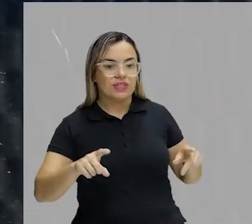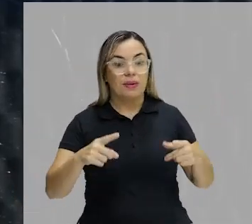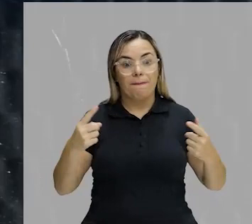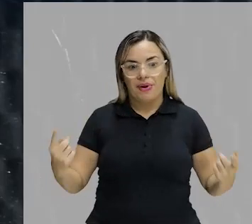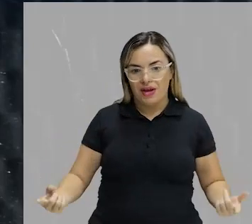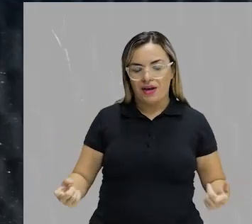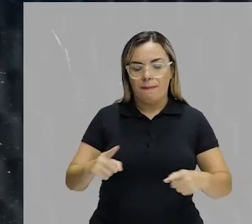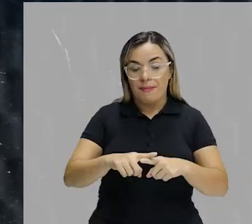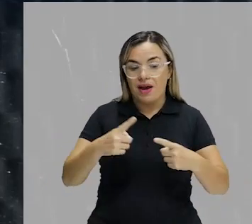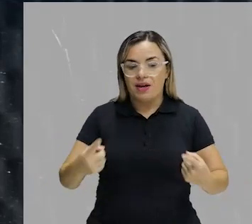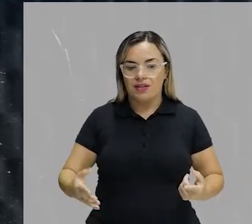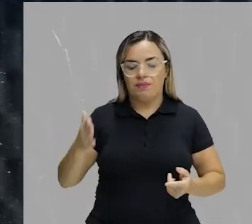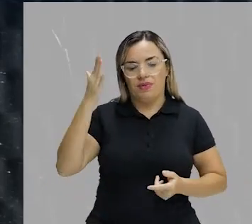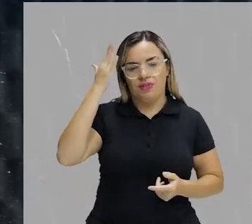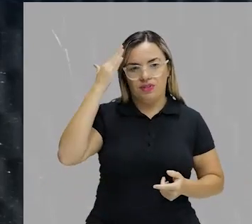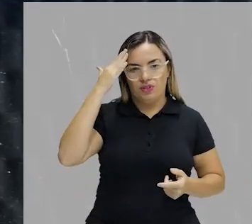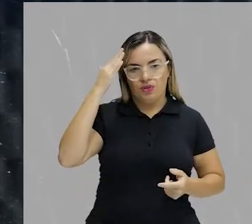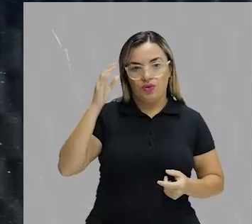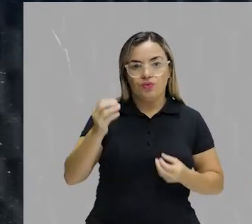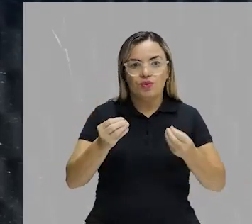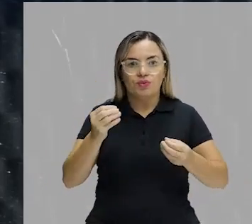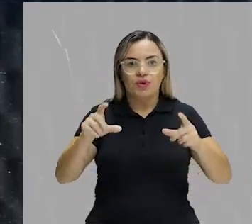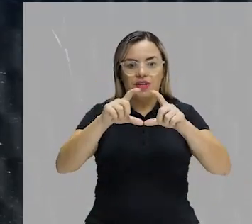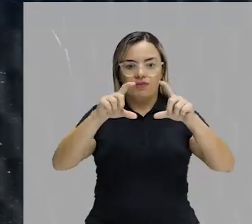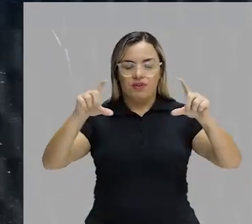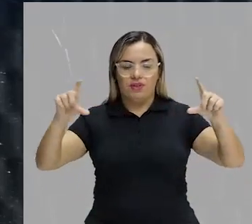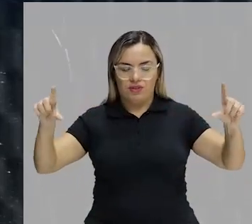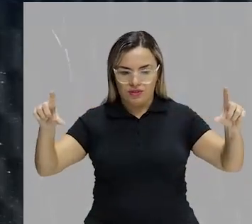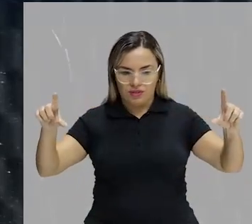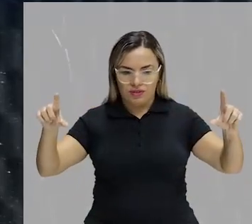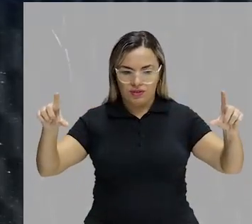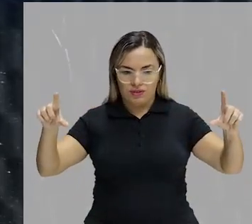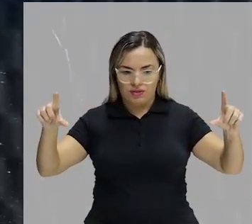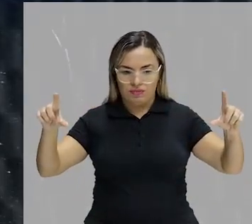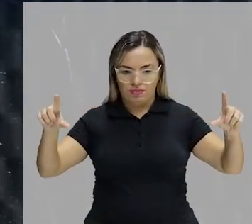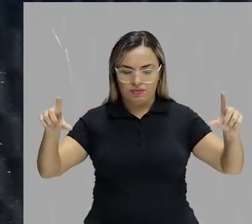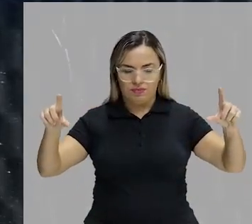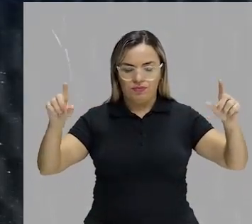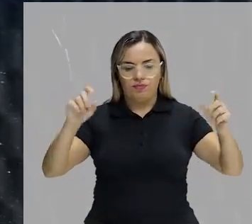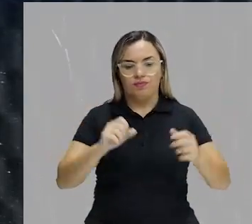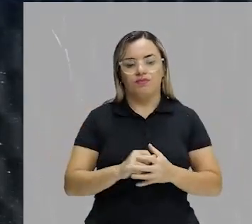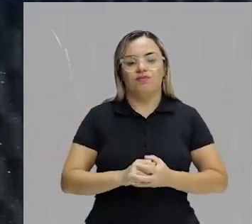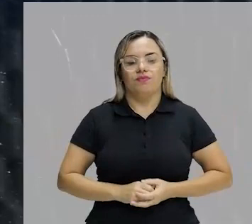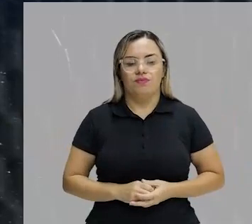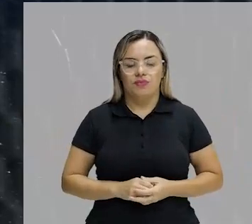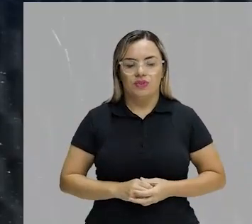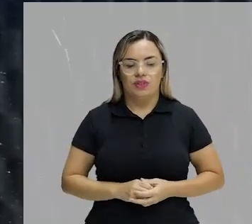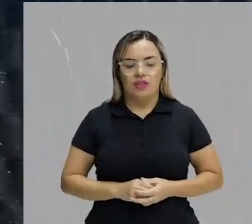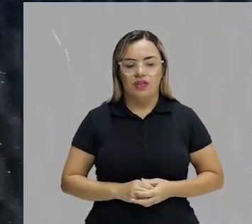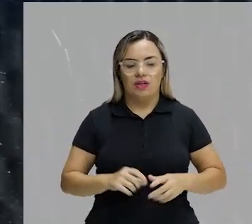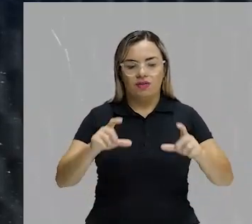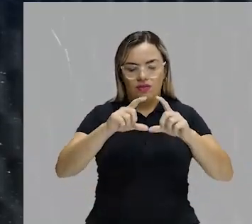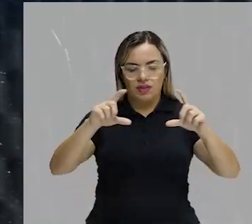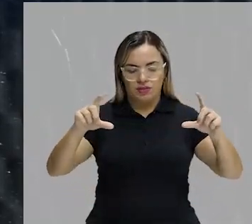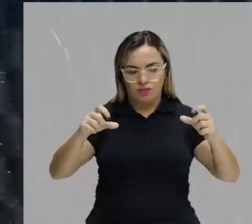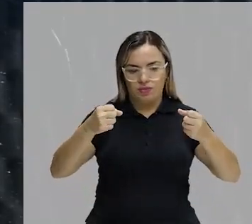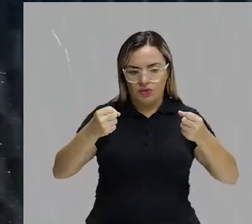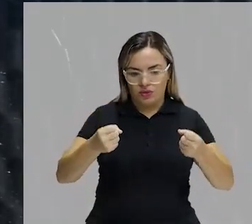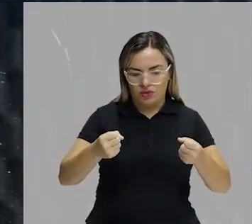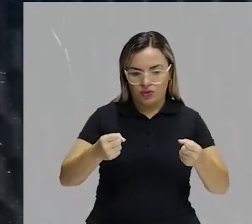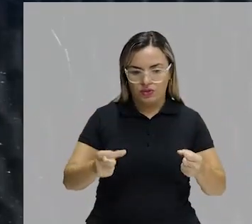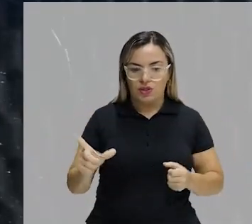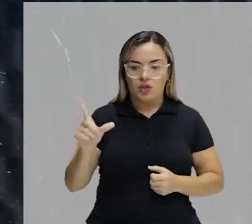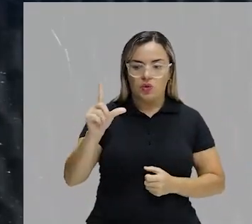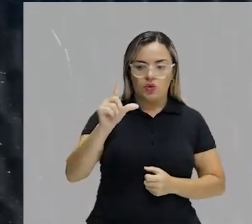frases. Independe da extensão, uma frase não precisa ser longa, uma frase pode ser curta. Deve